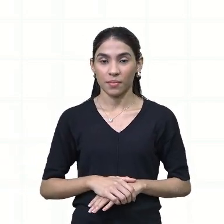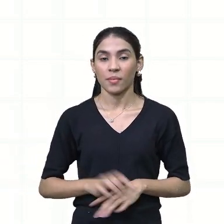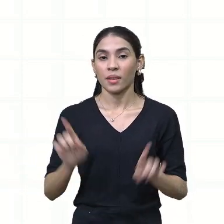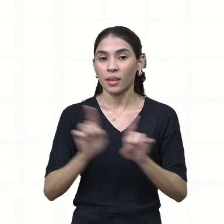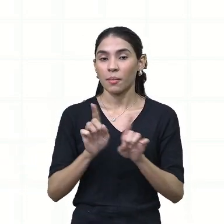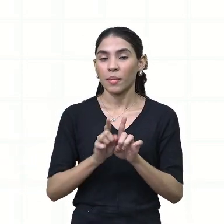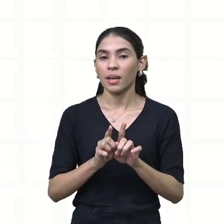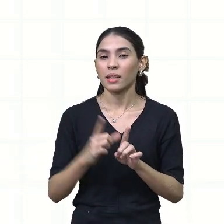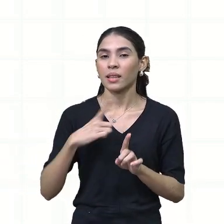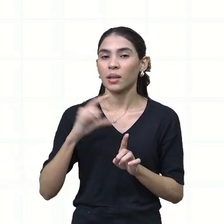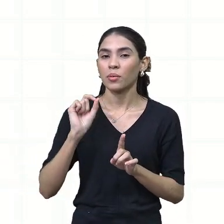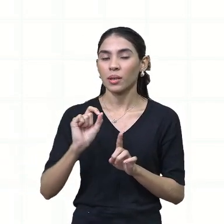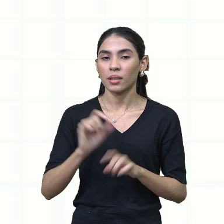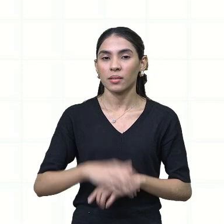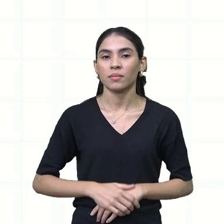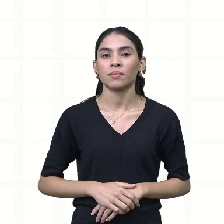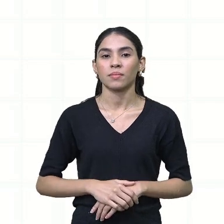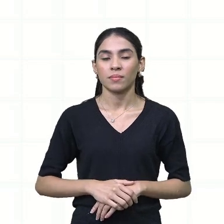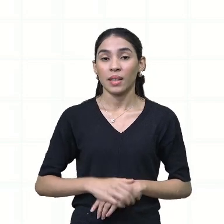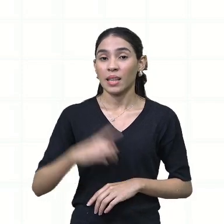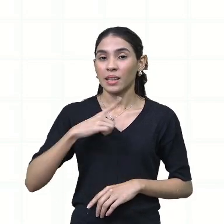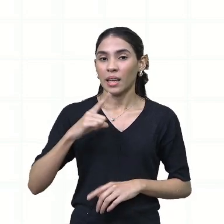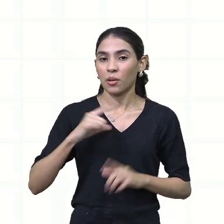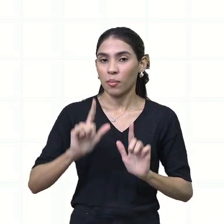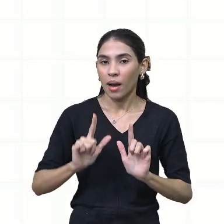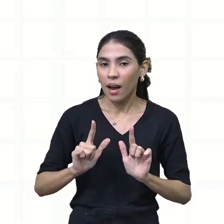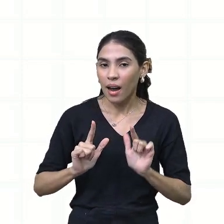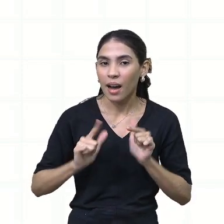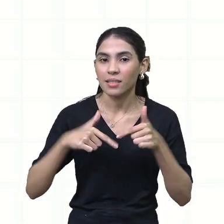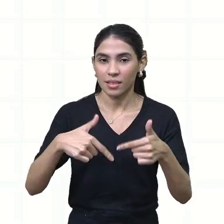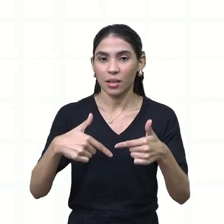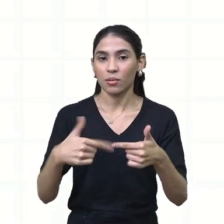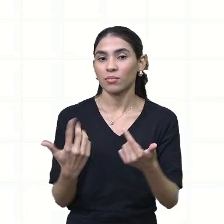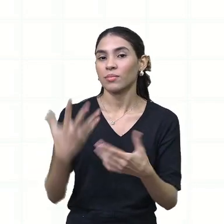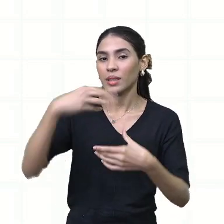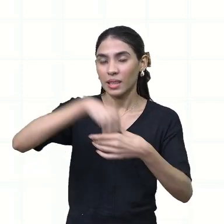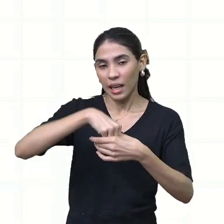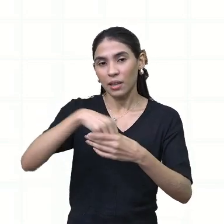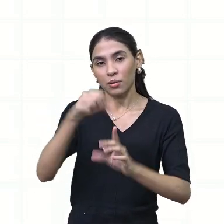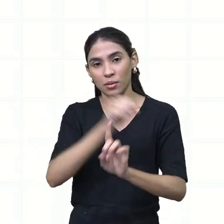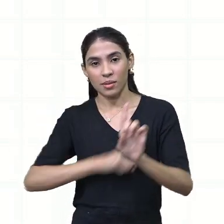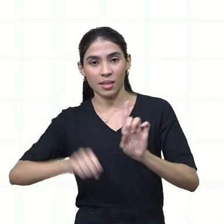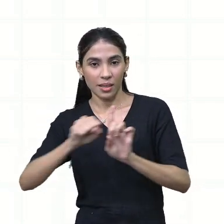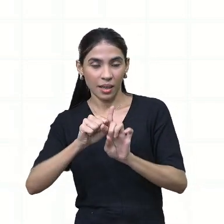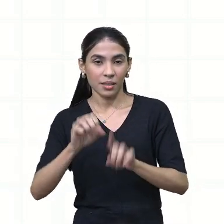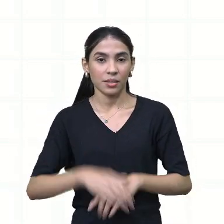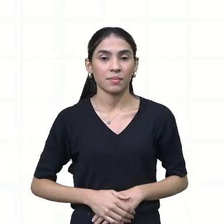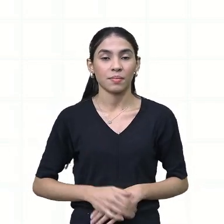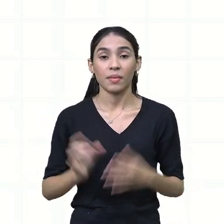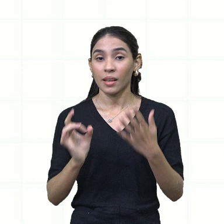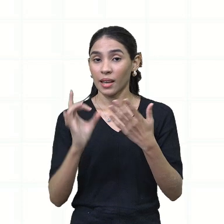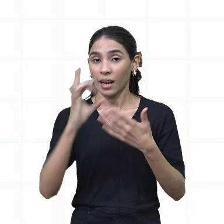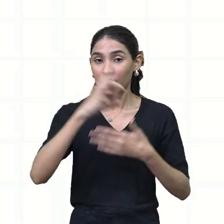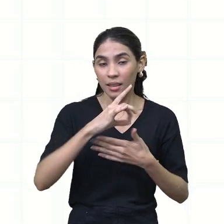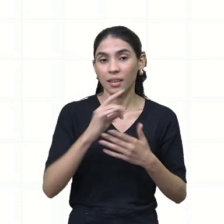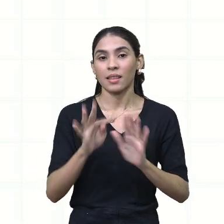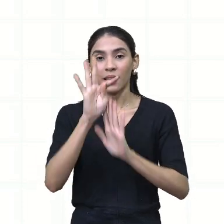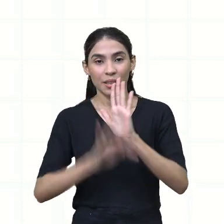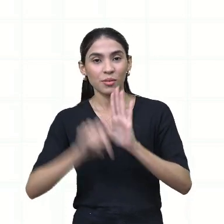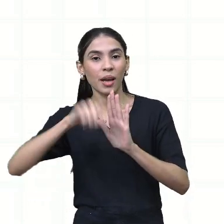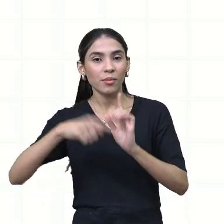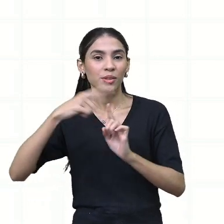constante movimentação. E cada texto é um gênero